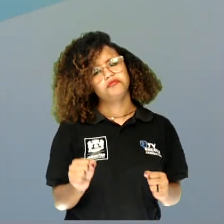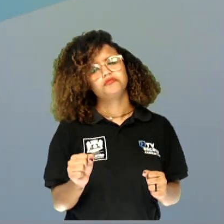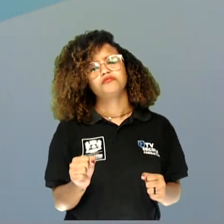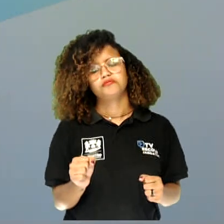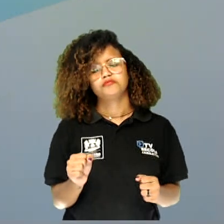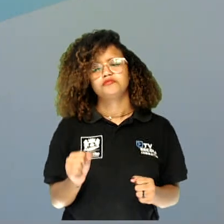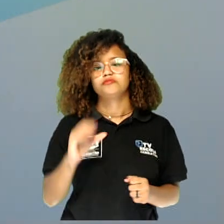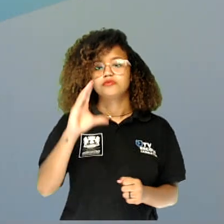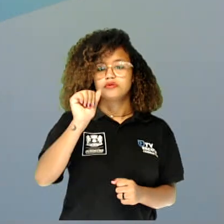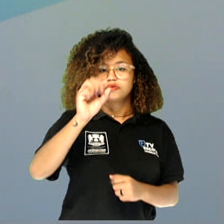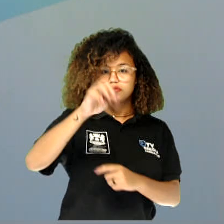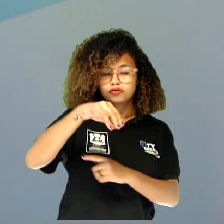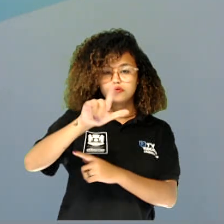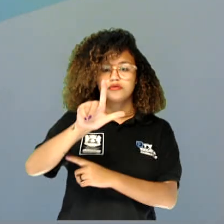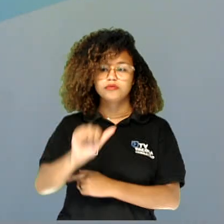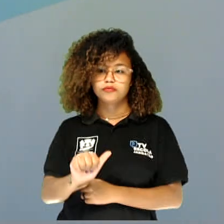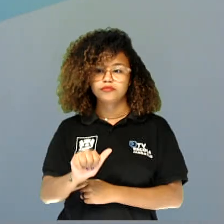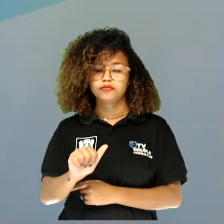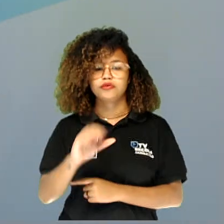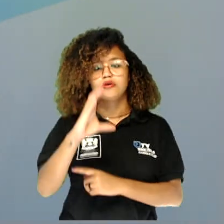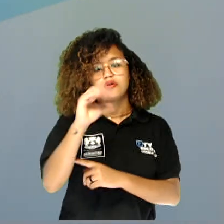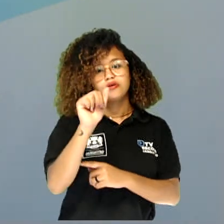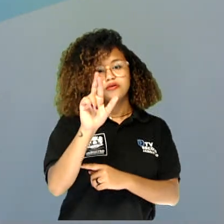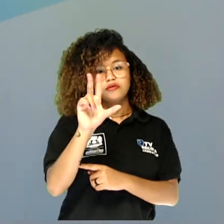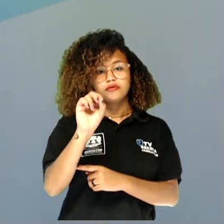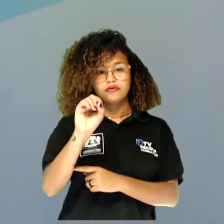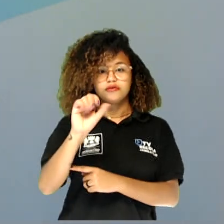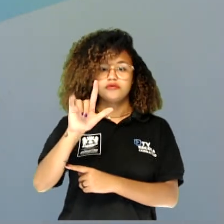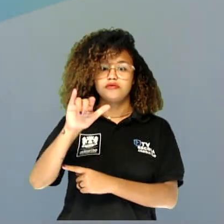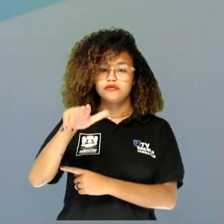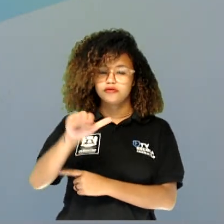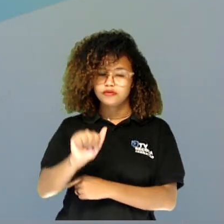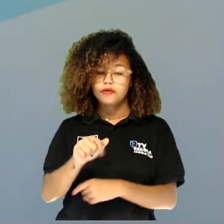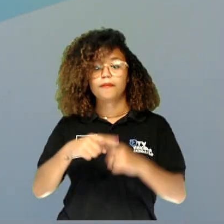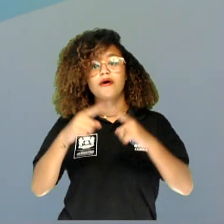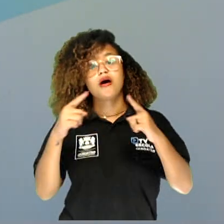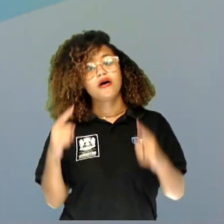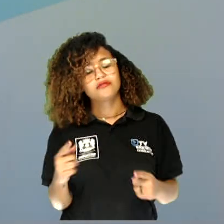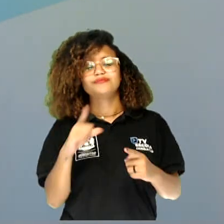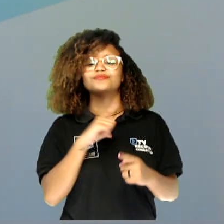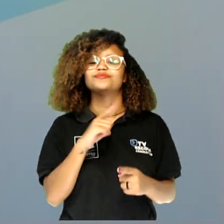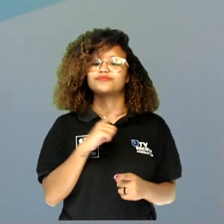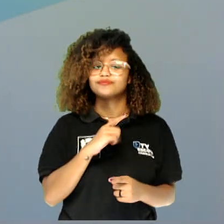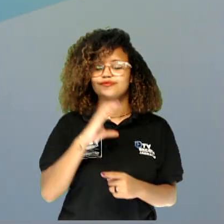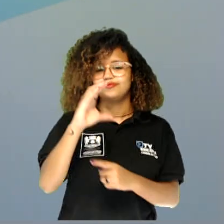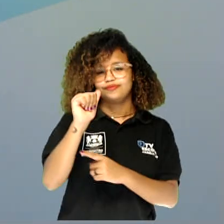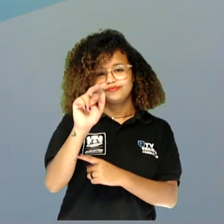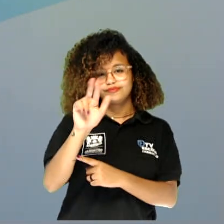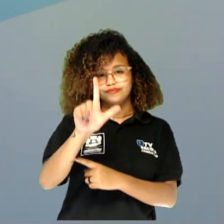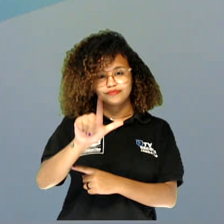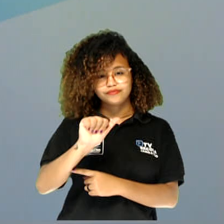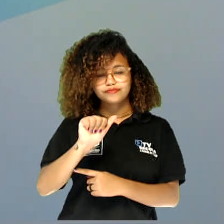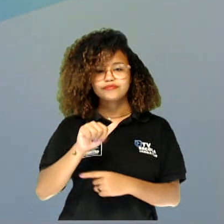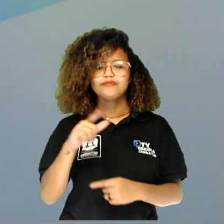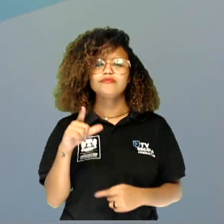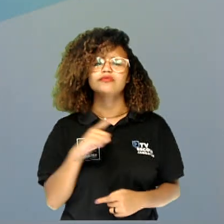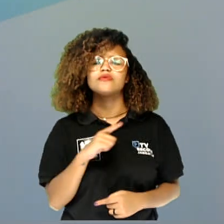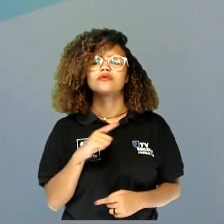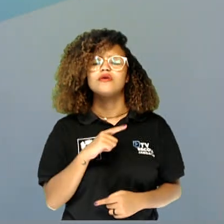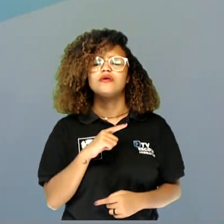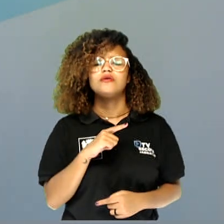ser Camila, Carolina, mas nós temos aí Carla. Então nós